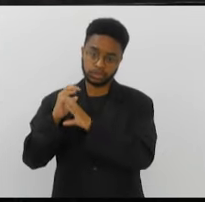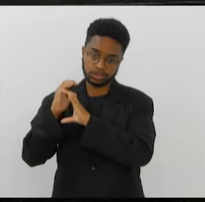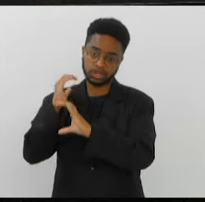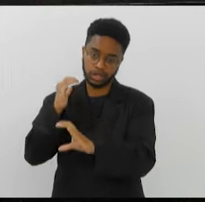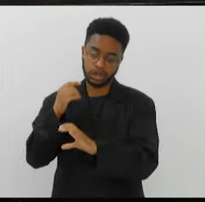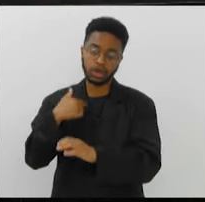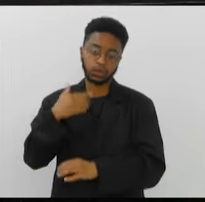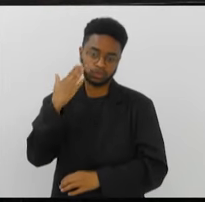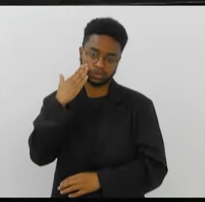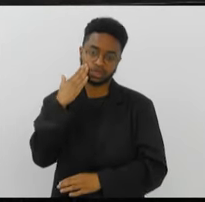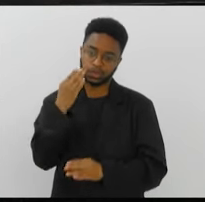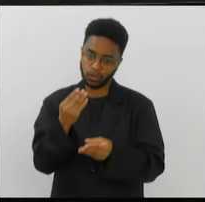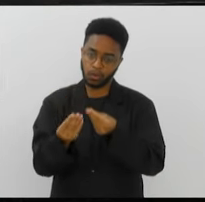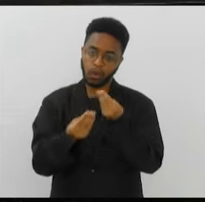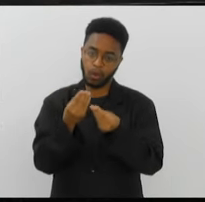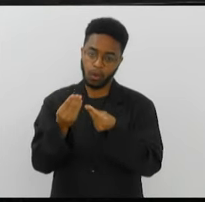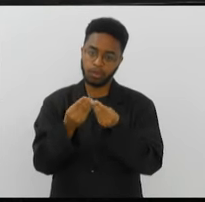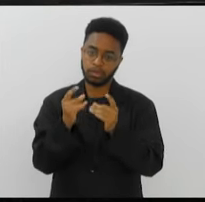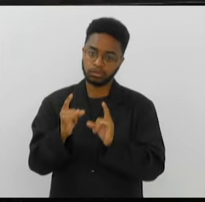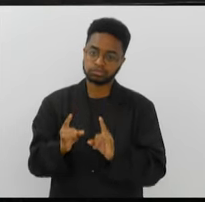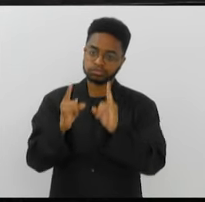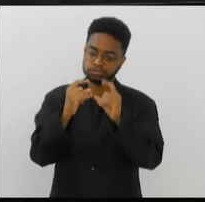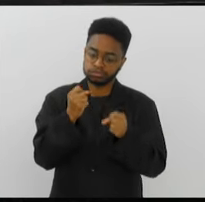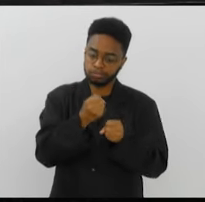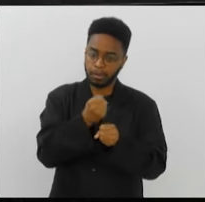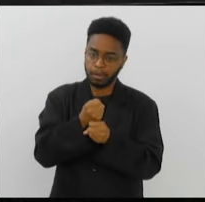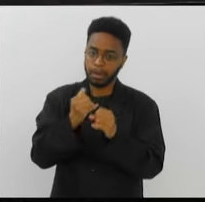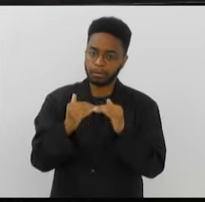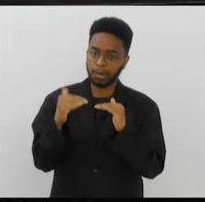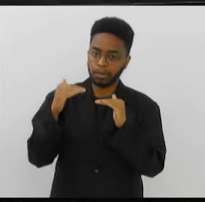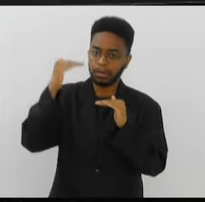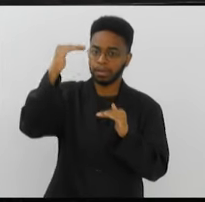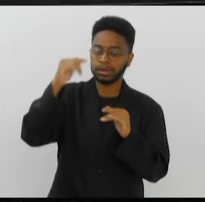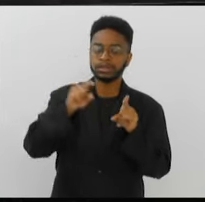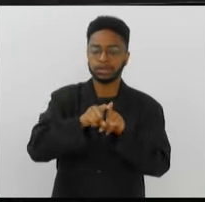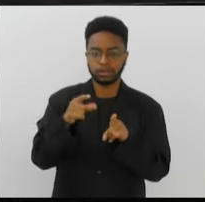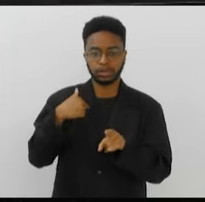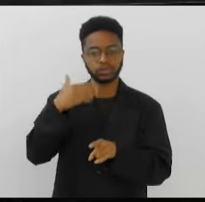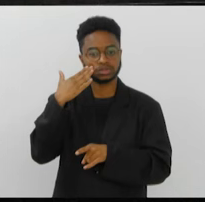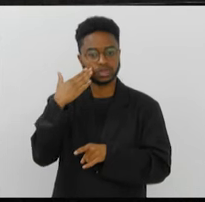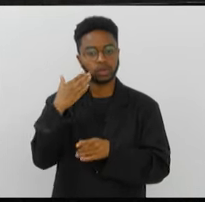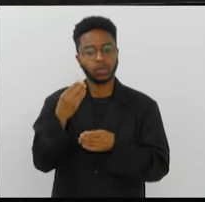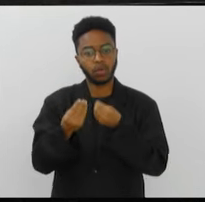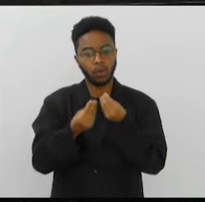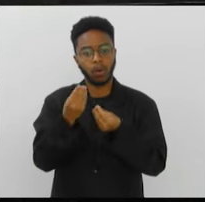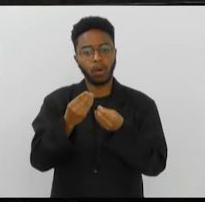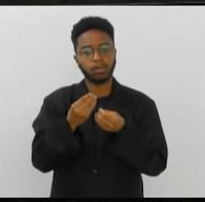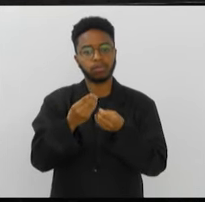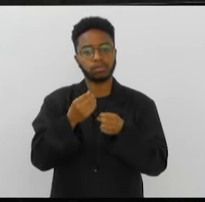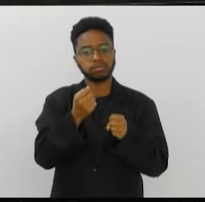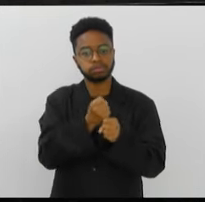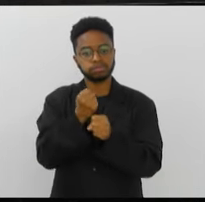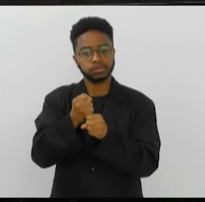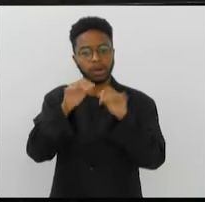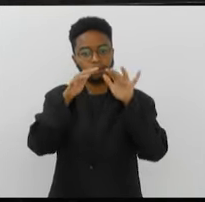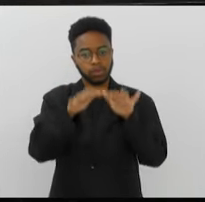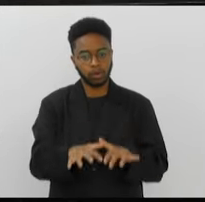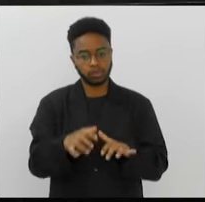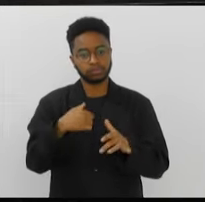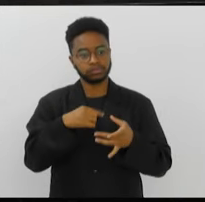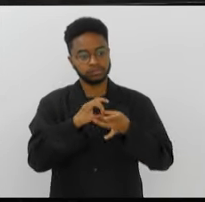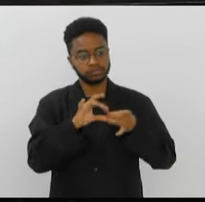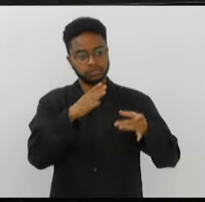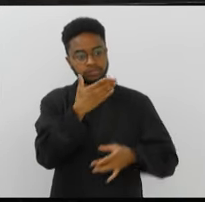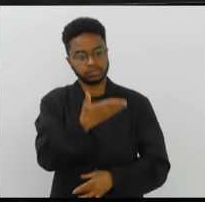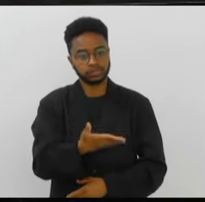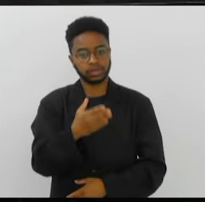que é construir e o que é demolir. Concedo a parte ao nobre deputado